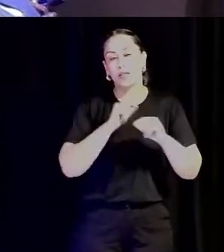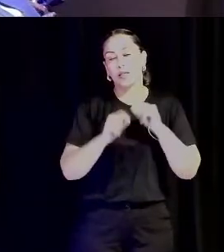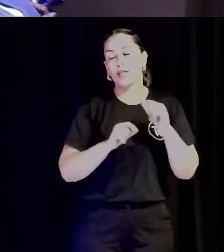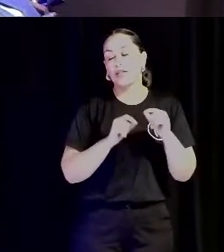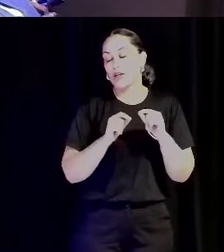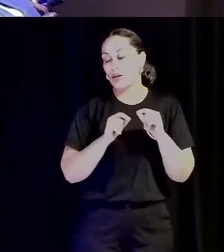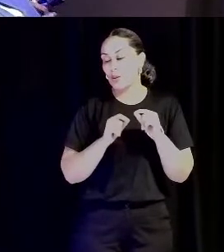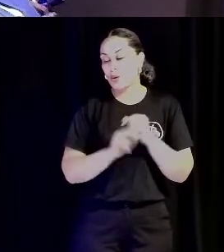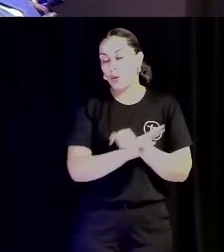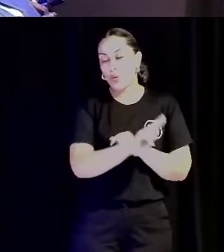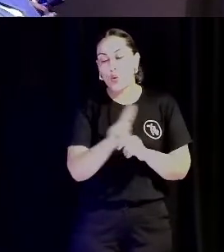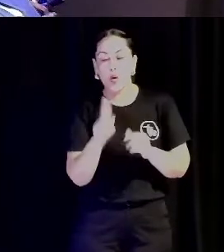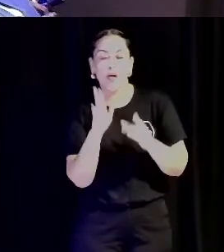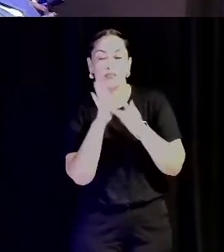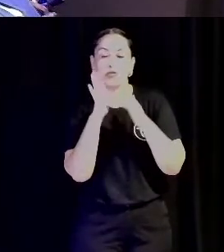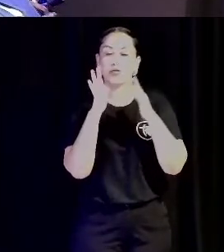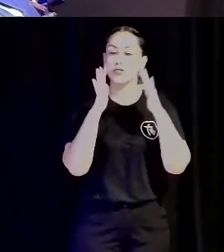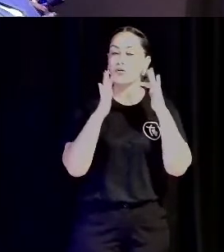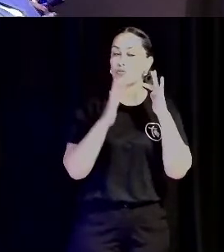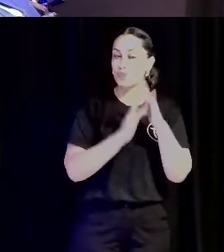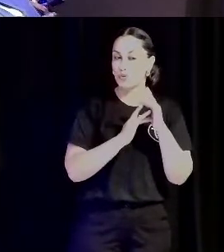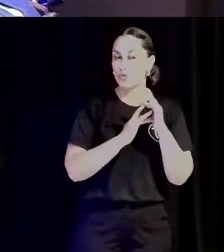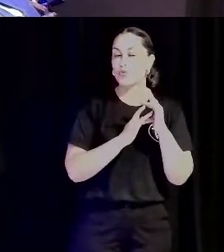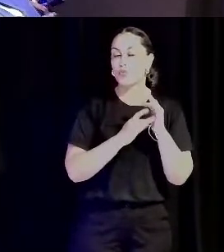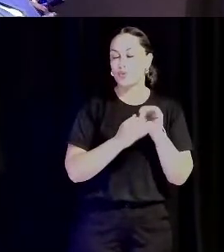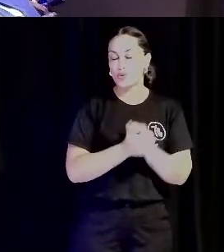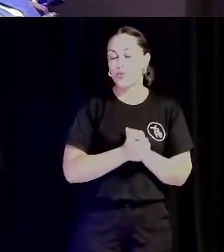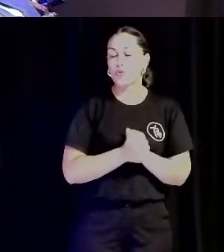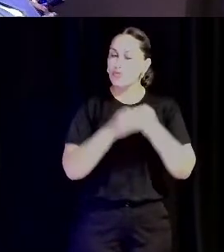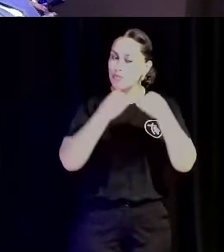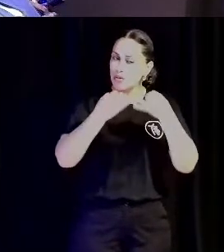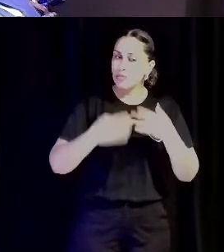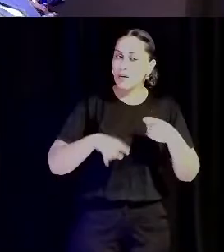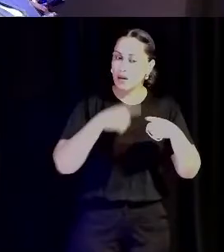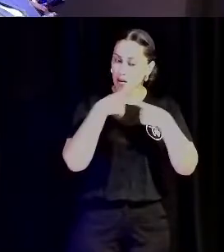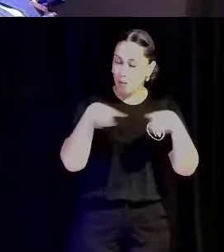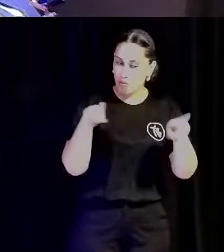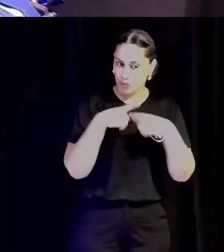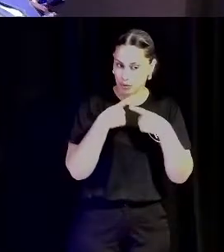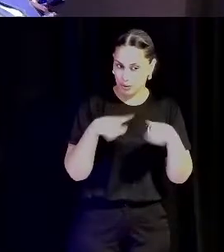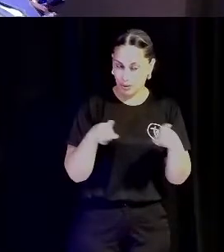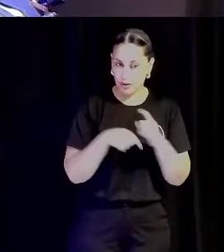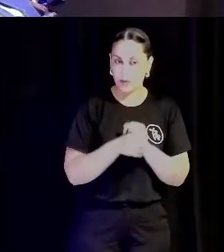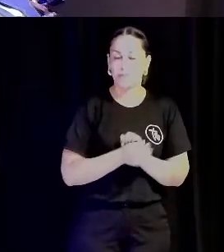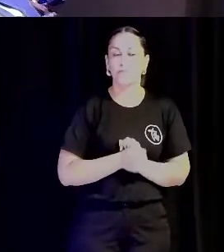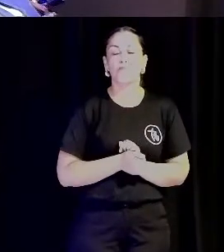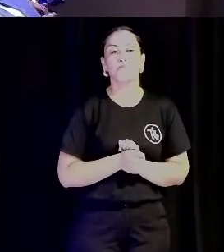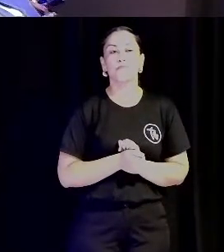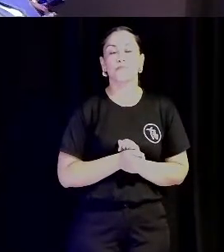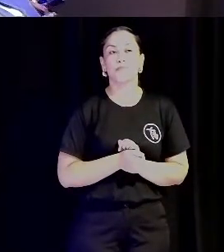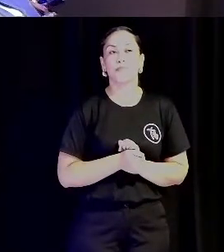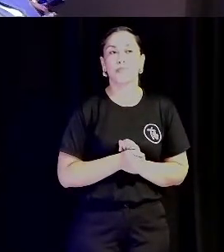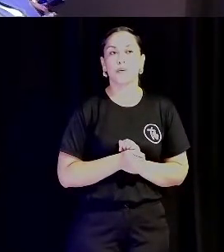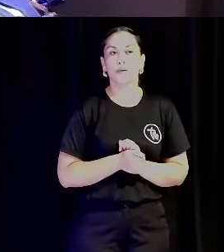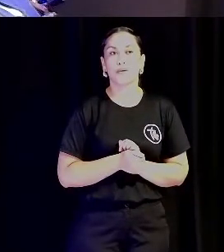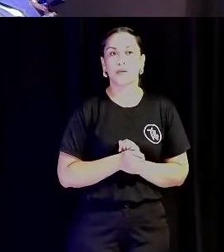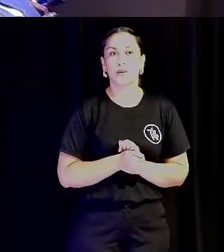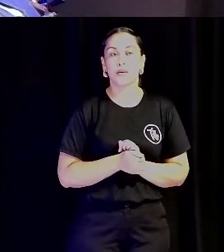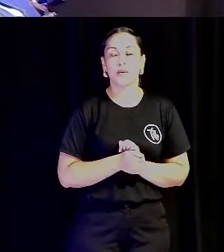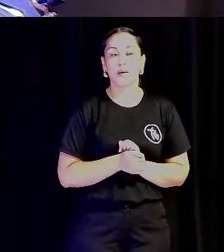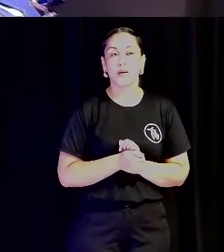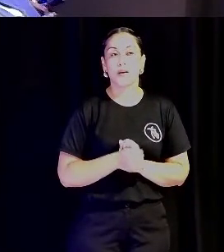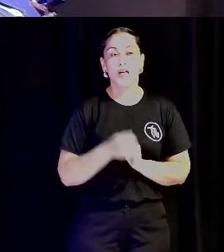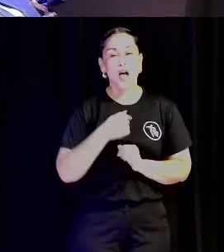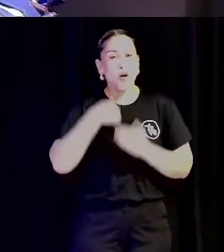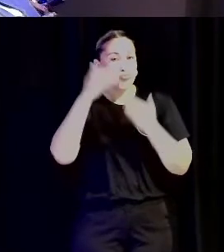nome de Jesus, né? Mas ele diz nas suas estrofes: eu sou